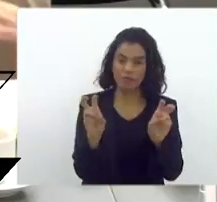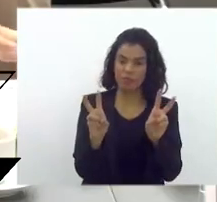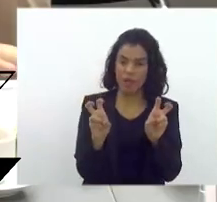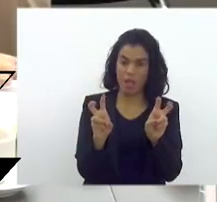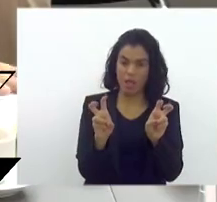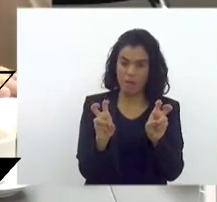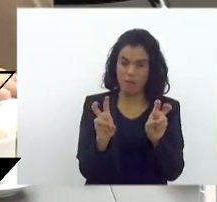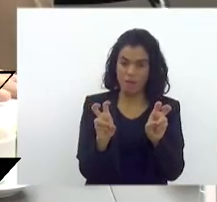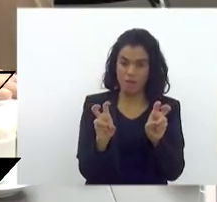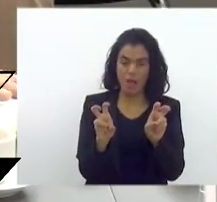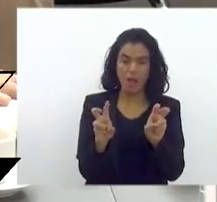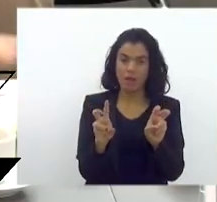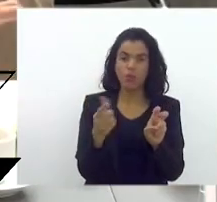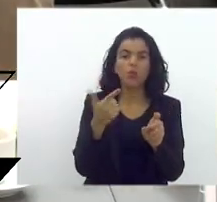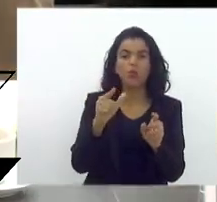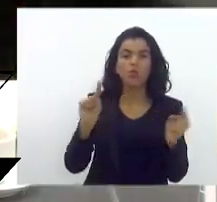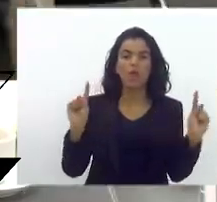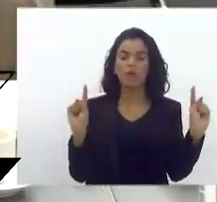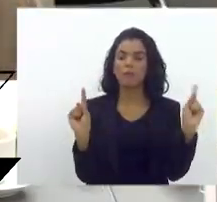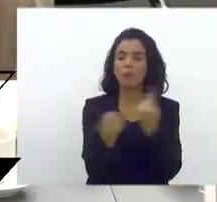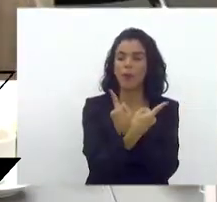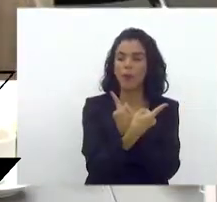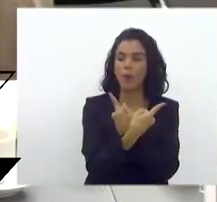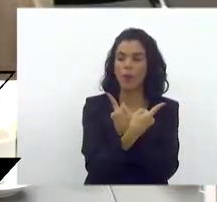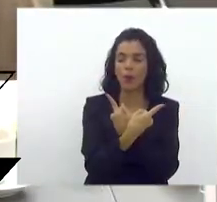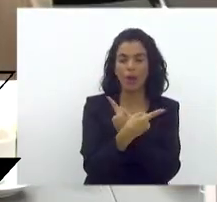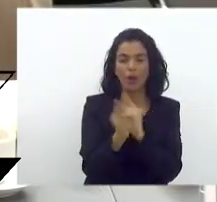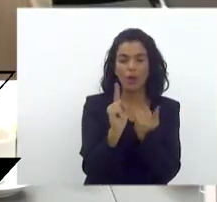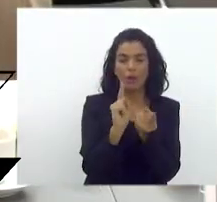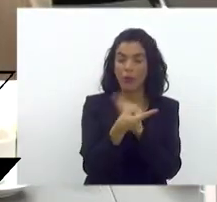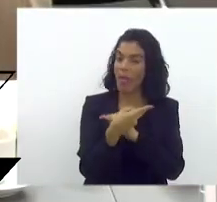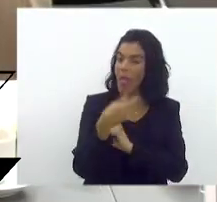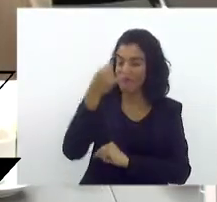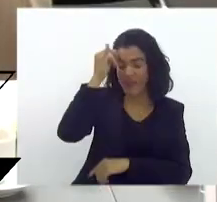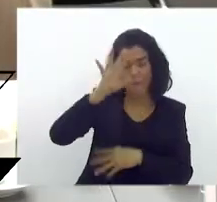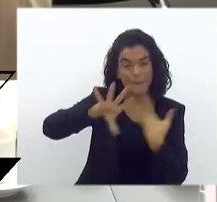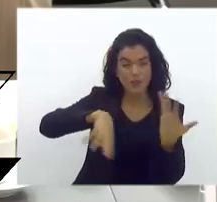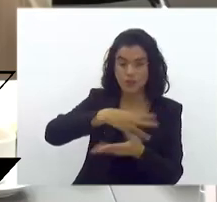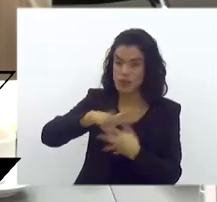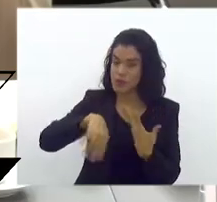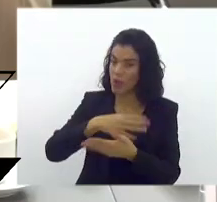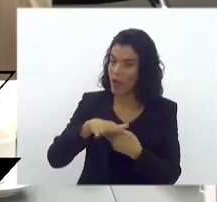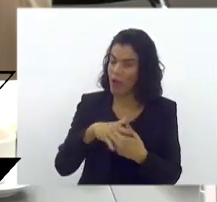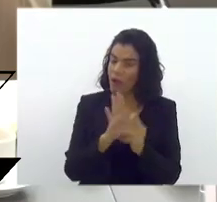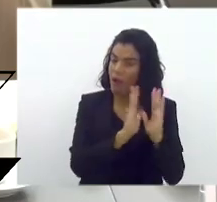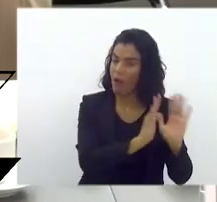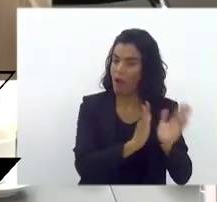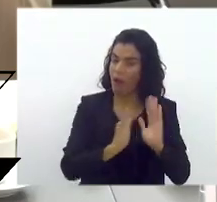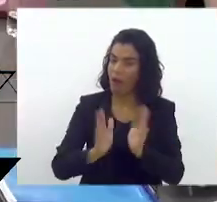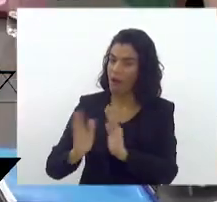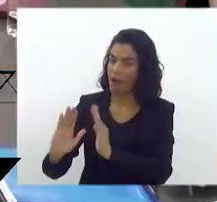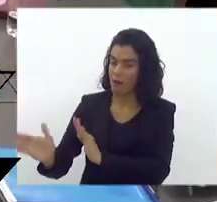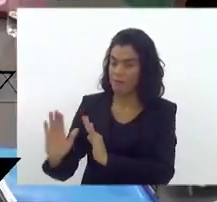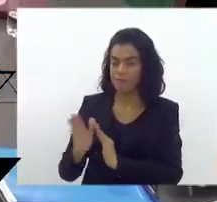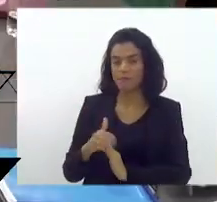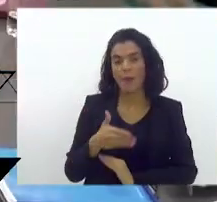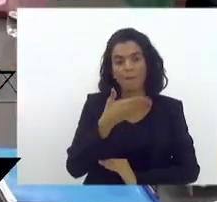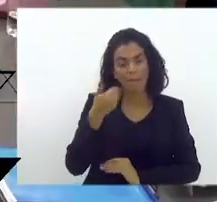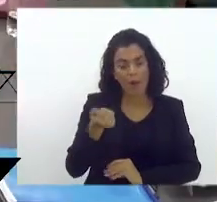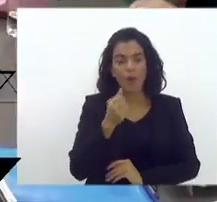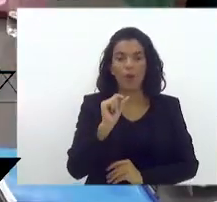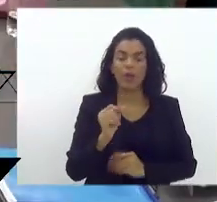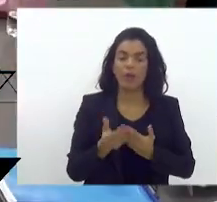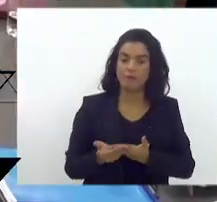há controvérsia. E não misturar com os outros. Os outros a gente vai... Vou fazer uma sugestão de encaminhamento aqui, da